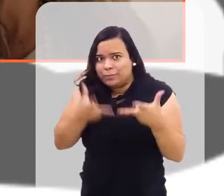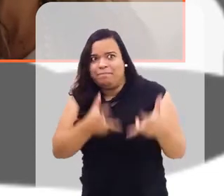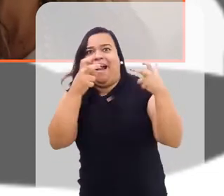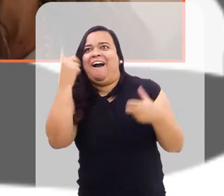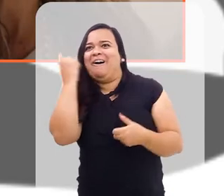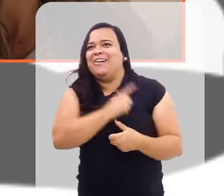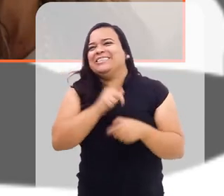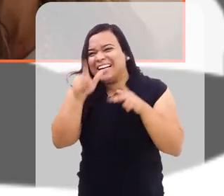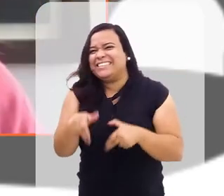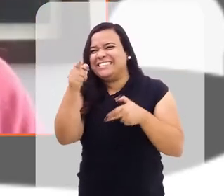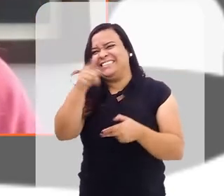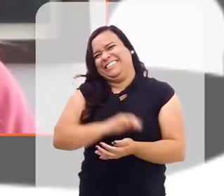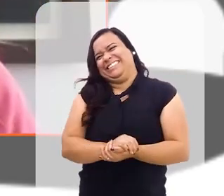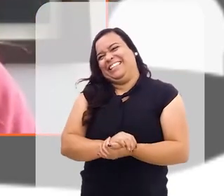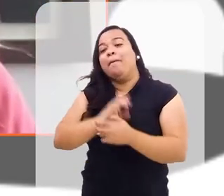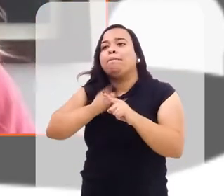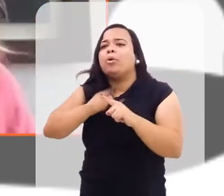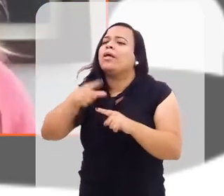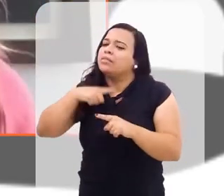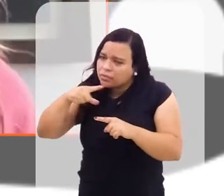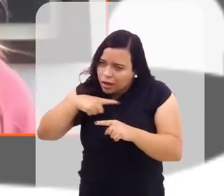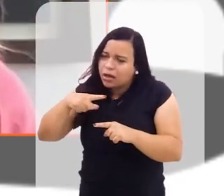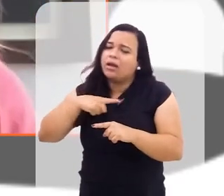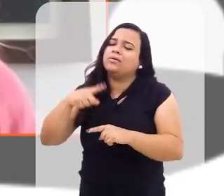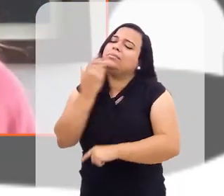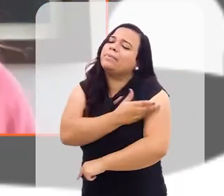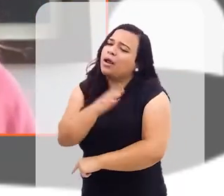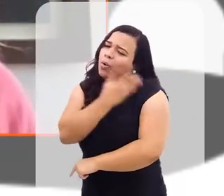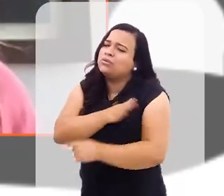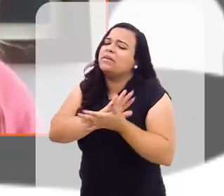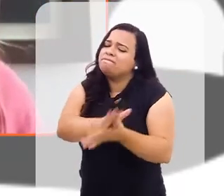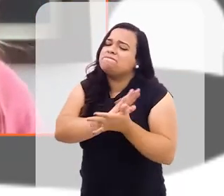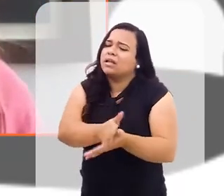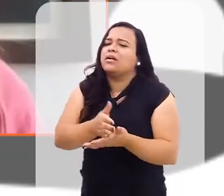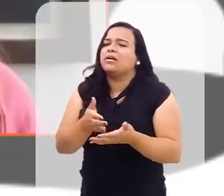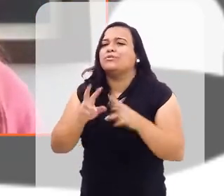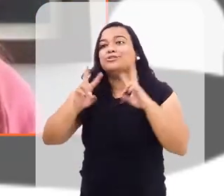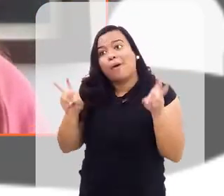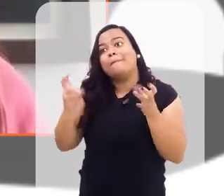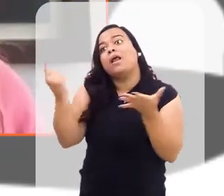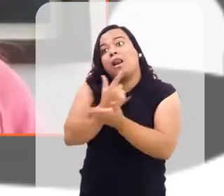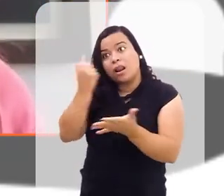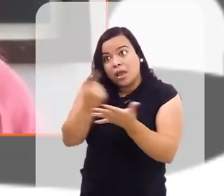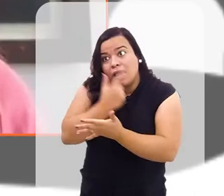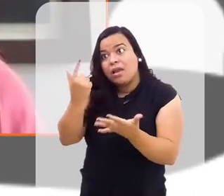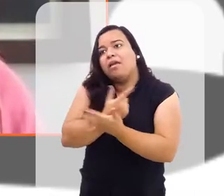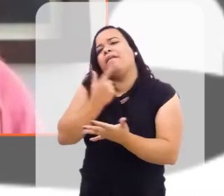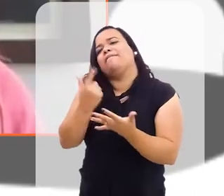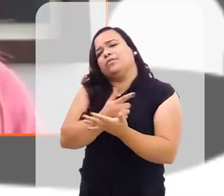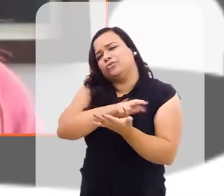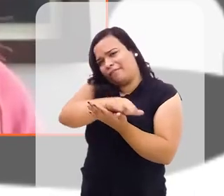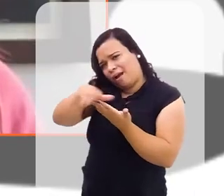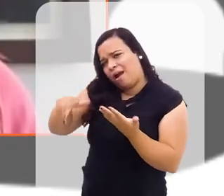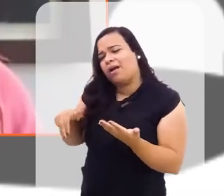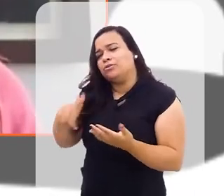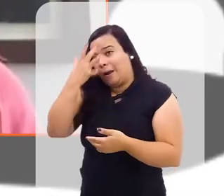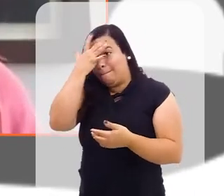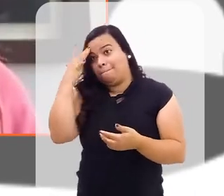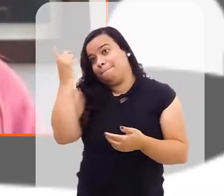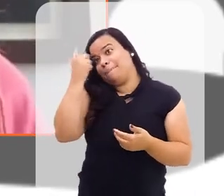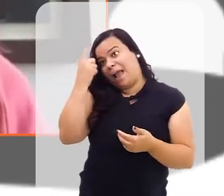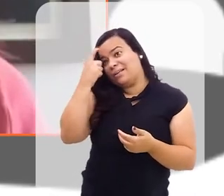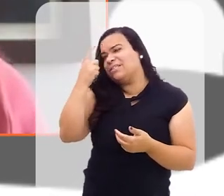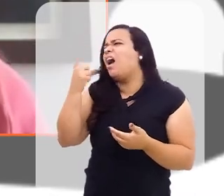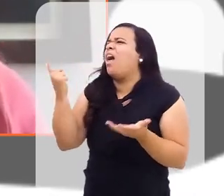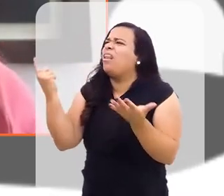captar essa essência, porque existe um preconceito muito grande a respeito dos livros de entretenimento, né? Tem muita gente que